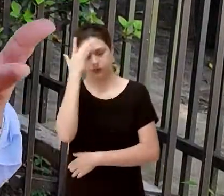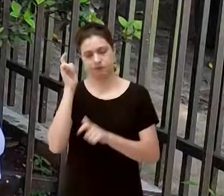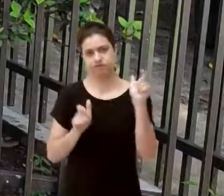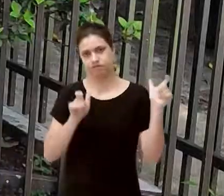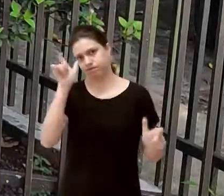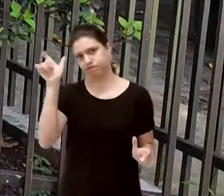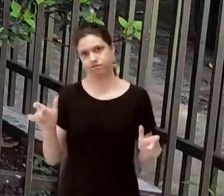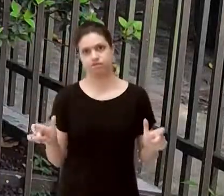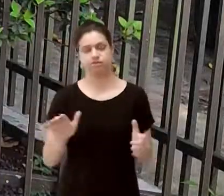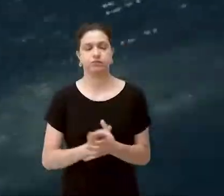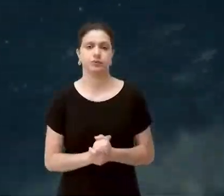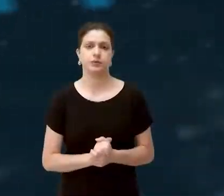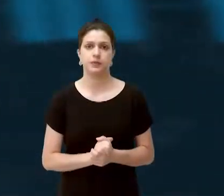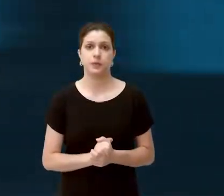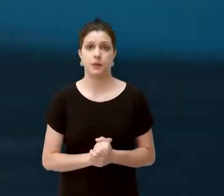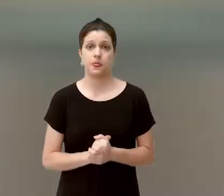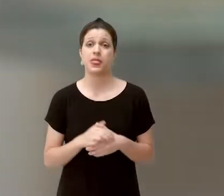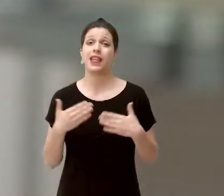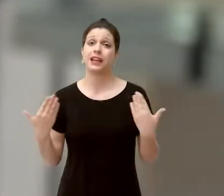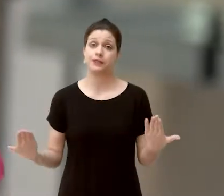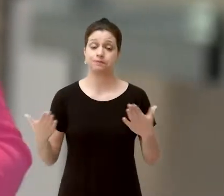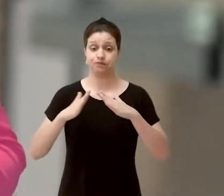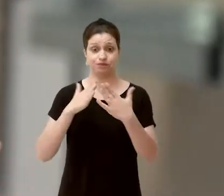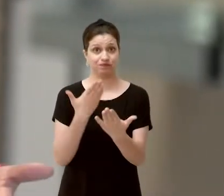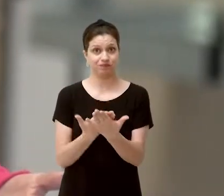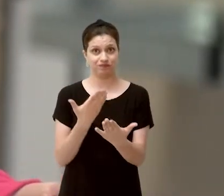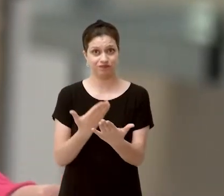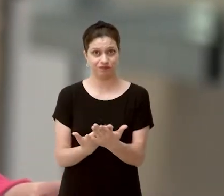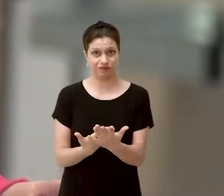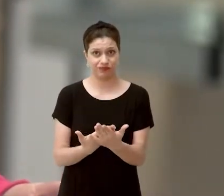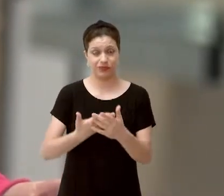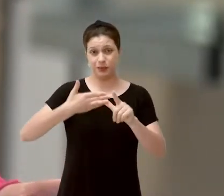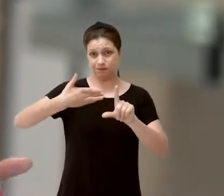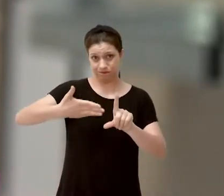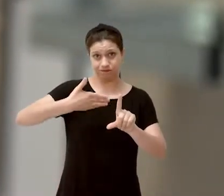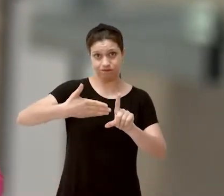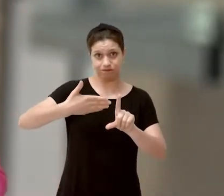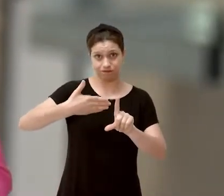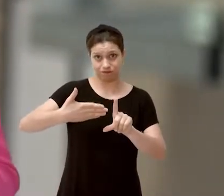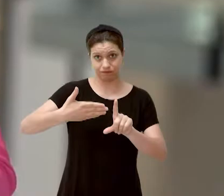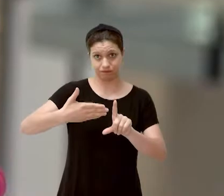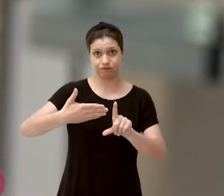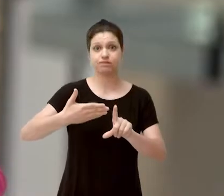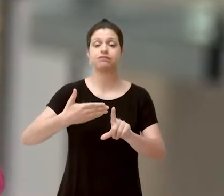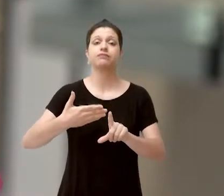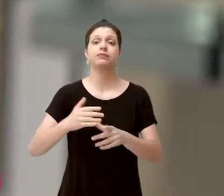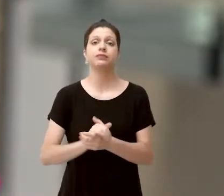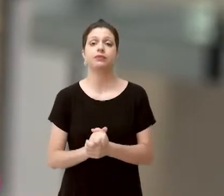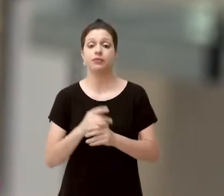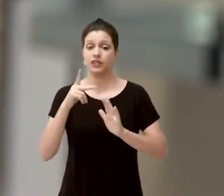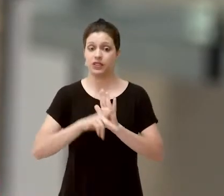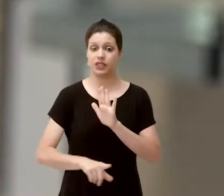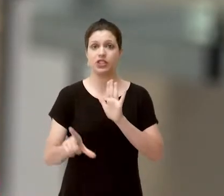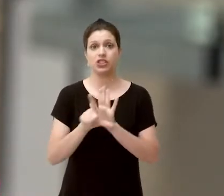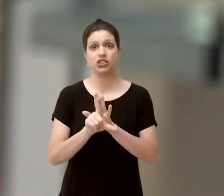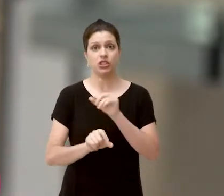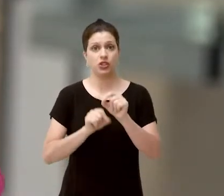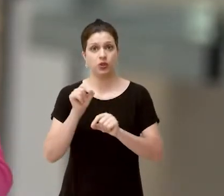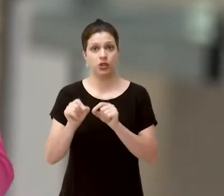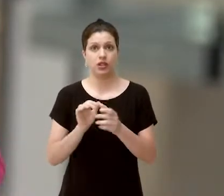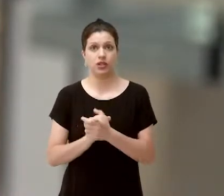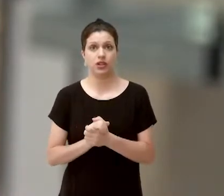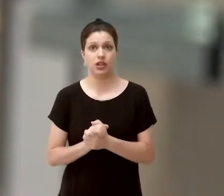própria e a saúde das pessoas. Já que as aulas eram remotas, o projeto de lei apresentado